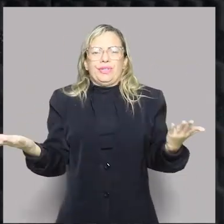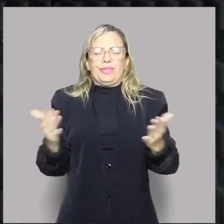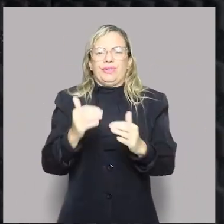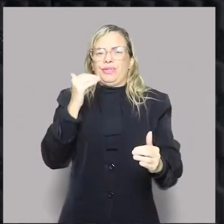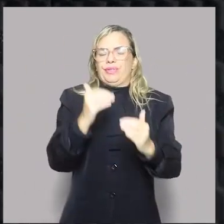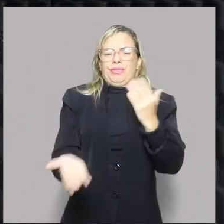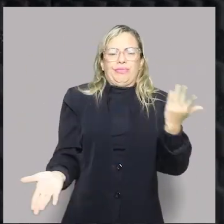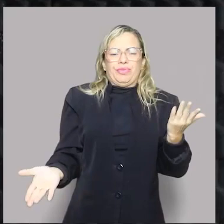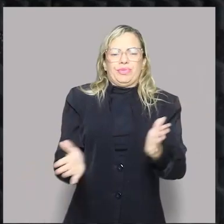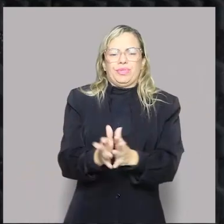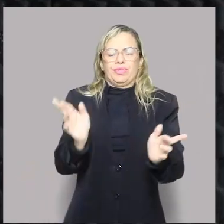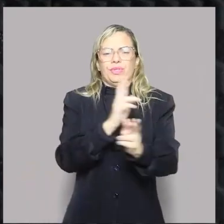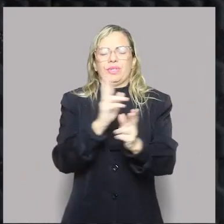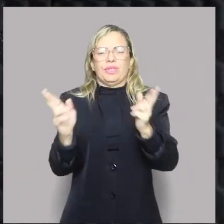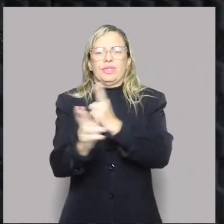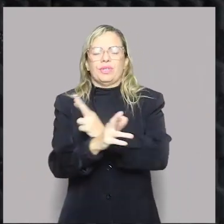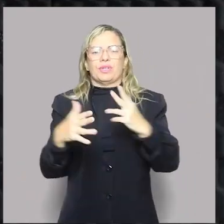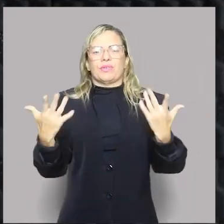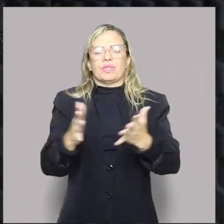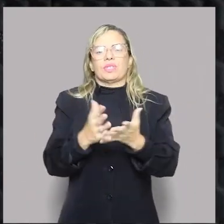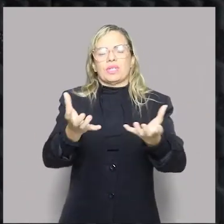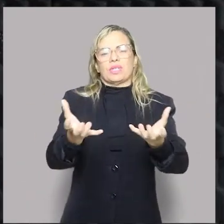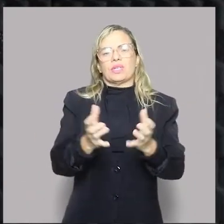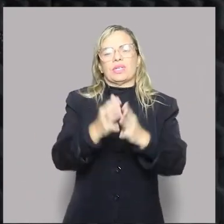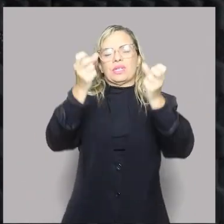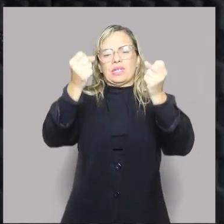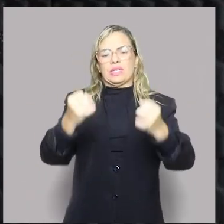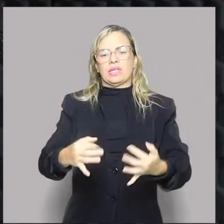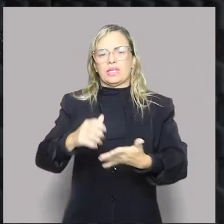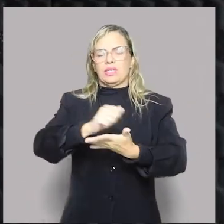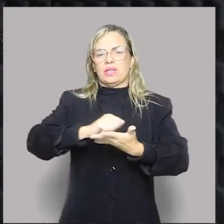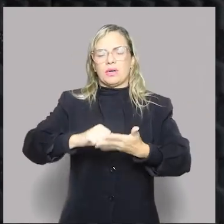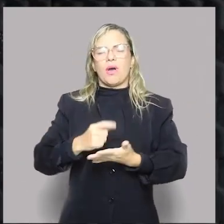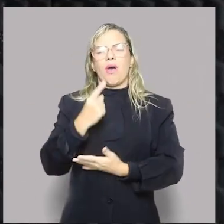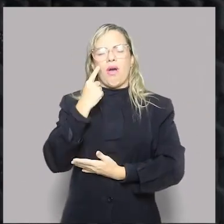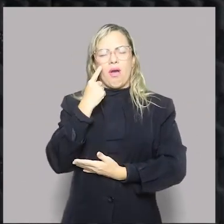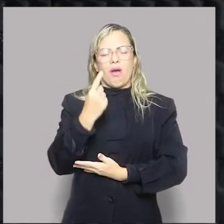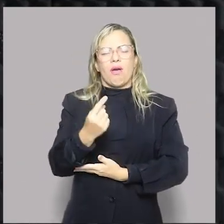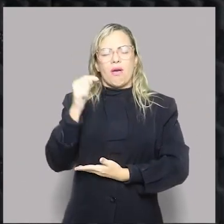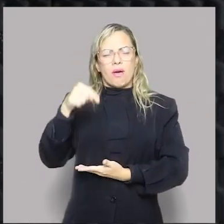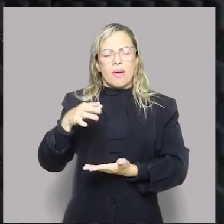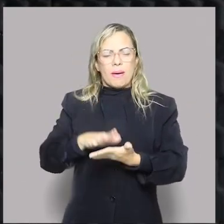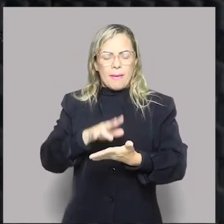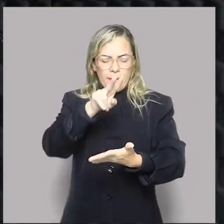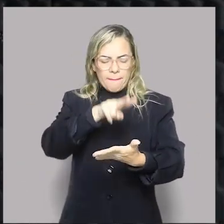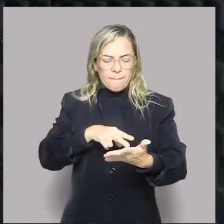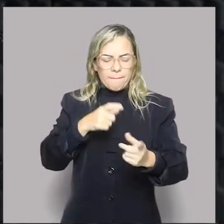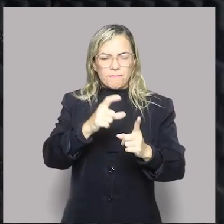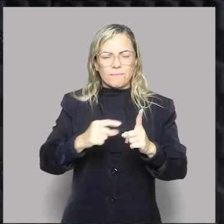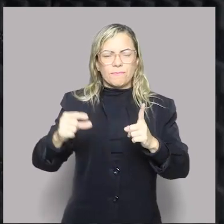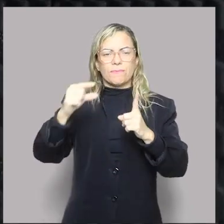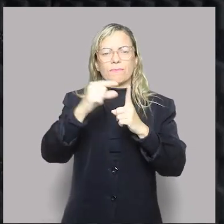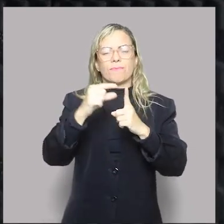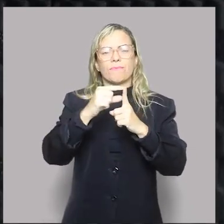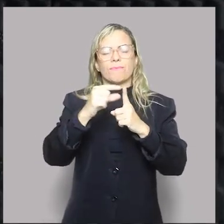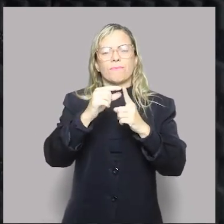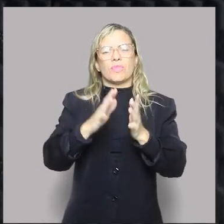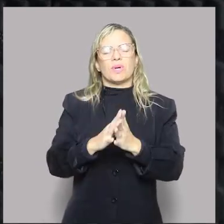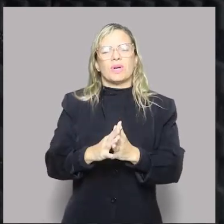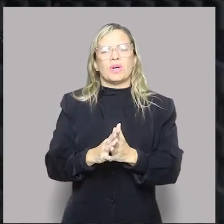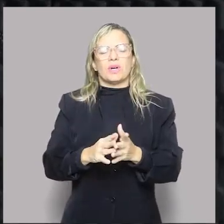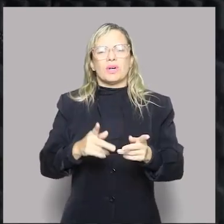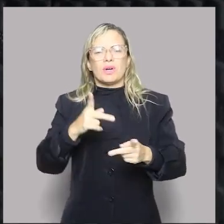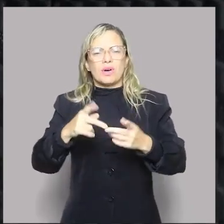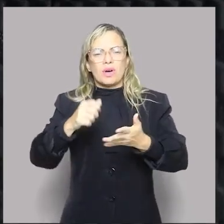você levanta essa estratégia. Dentro do que a gente entende por teoria da argumentação, muitas são